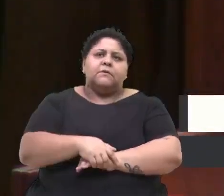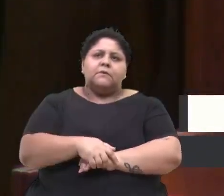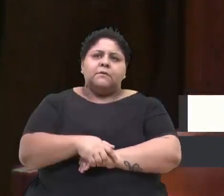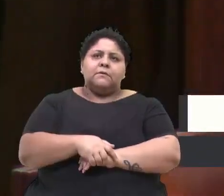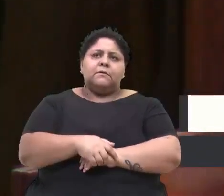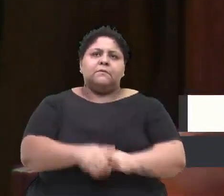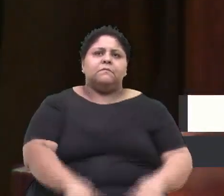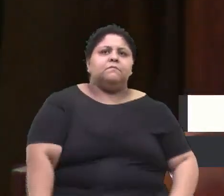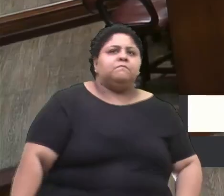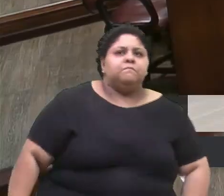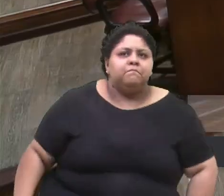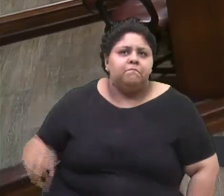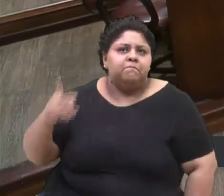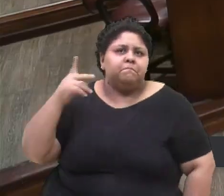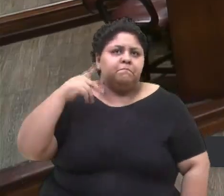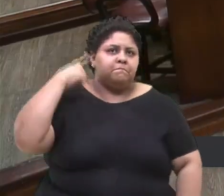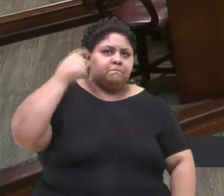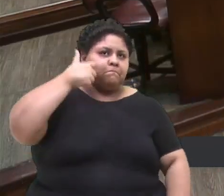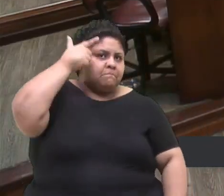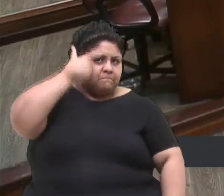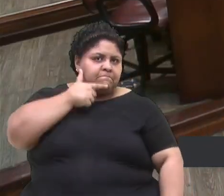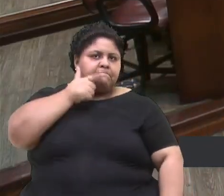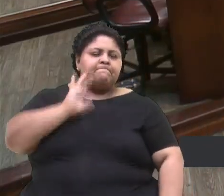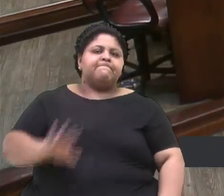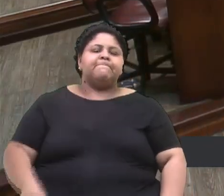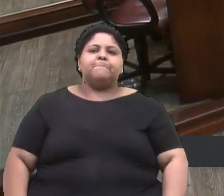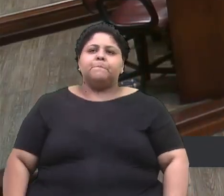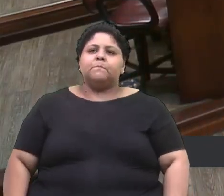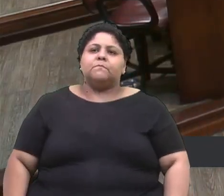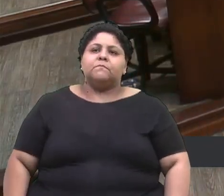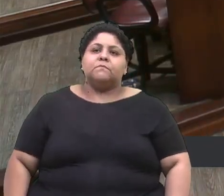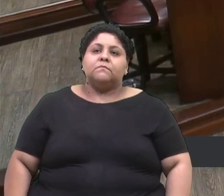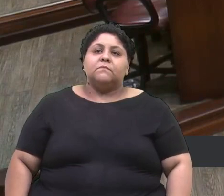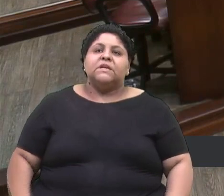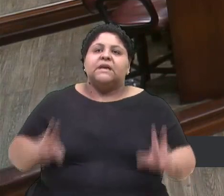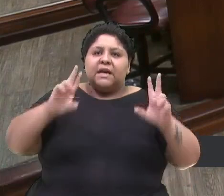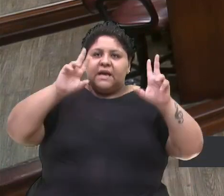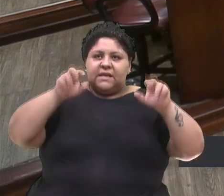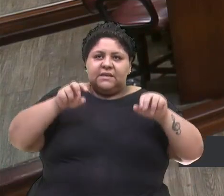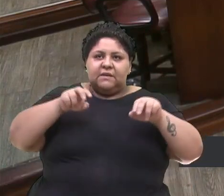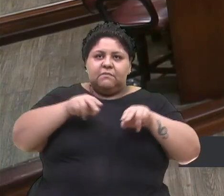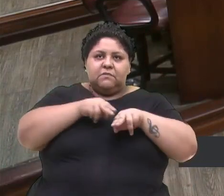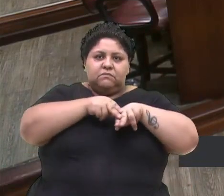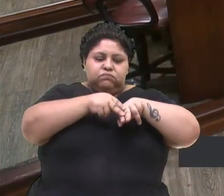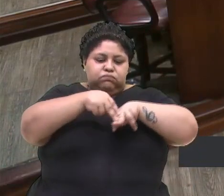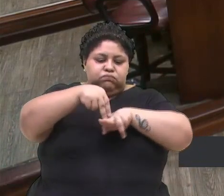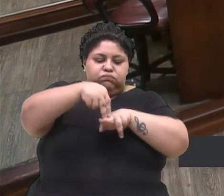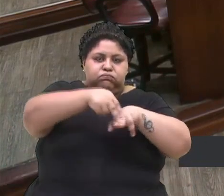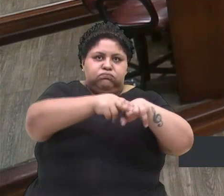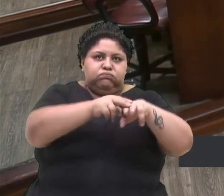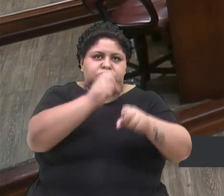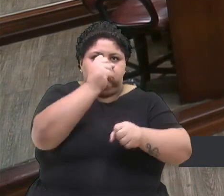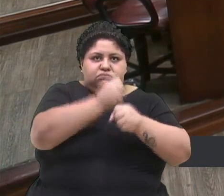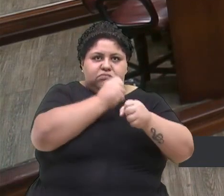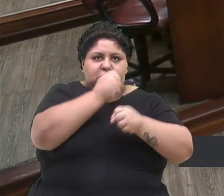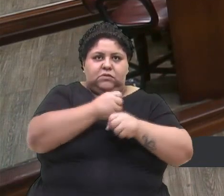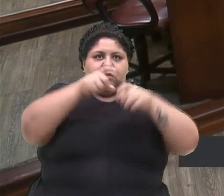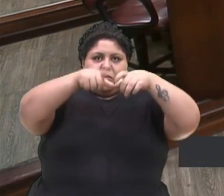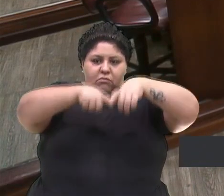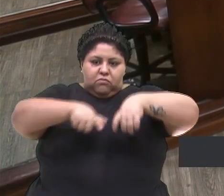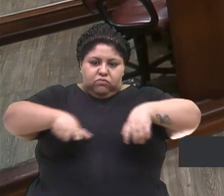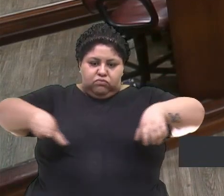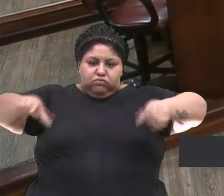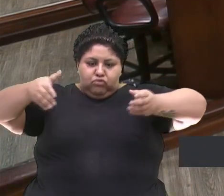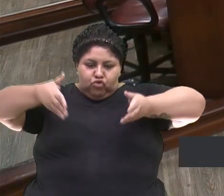vereador. Vereador Lucas, essa temática do skate e da construção dessas pistas, ela é muito